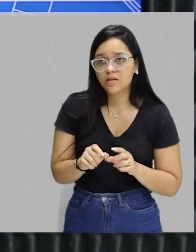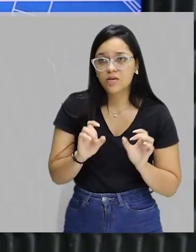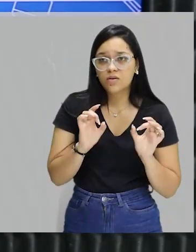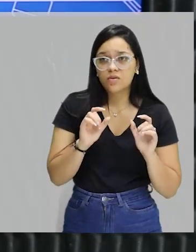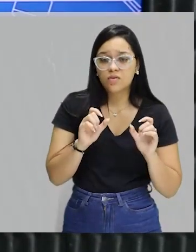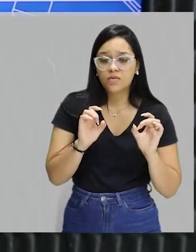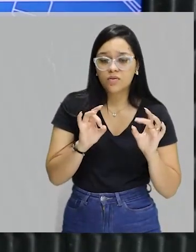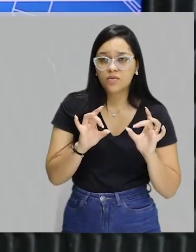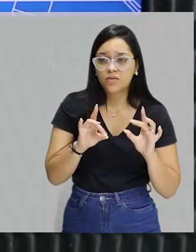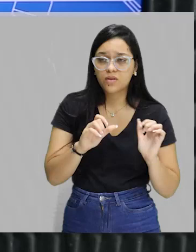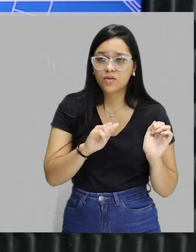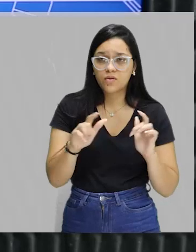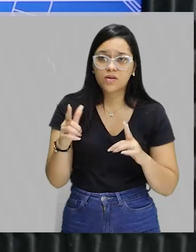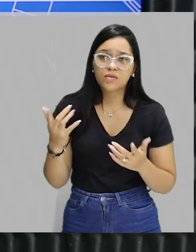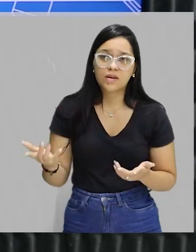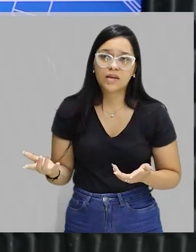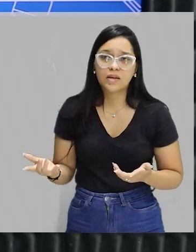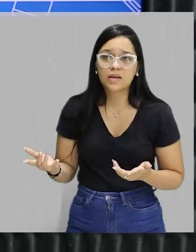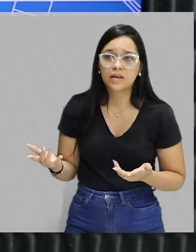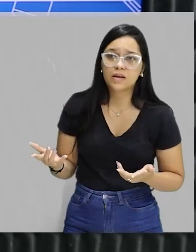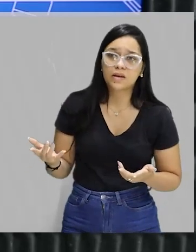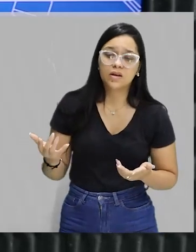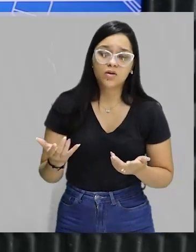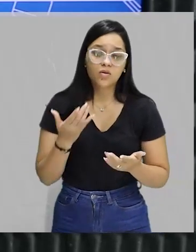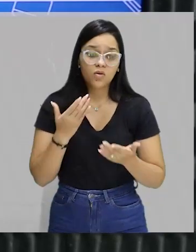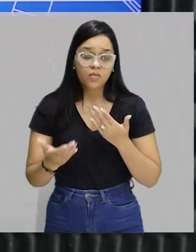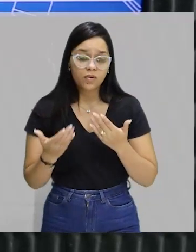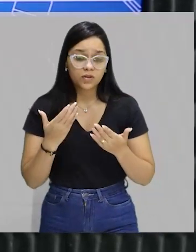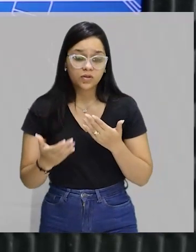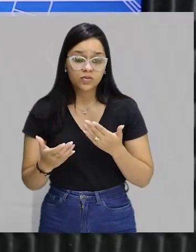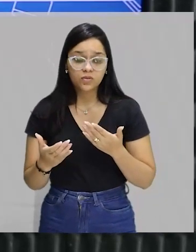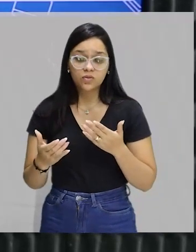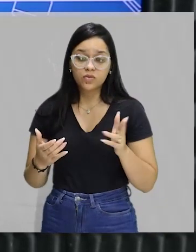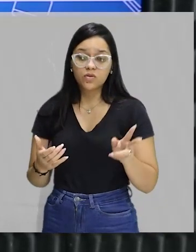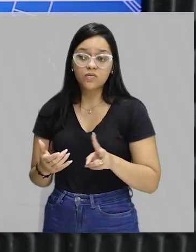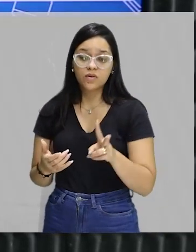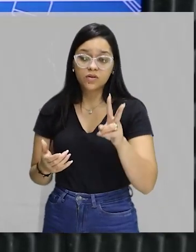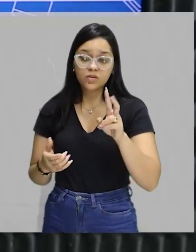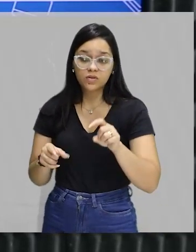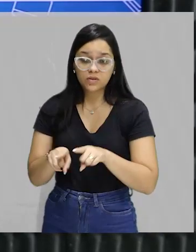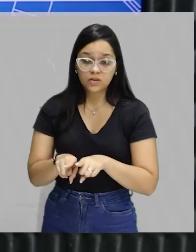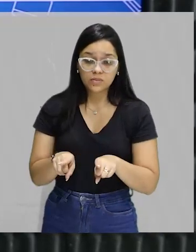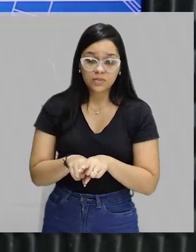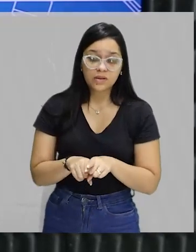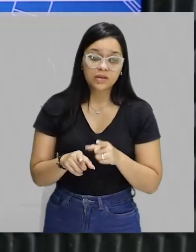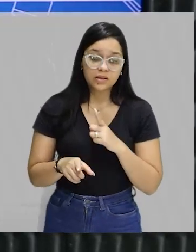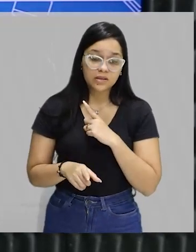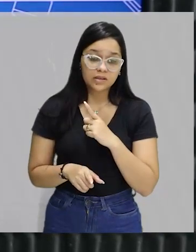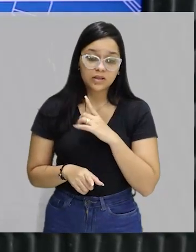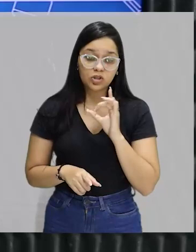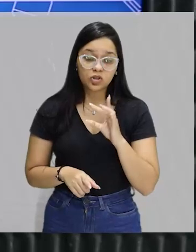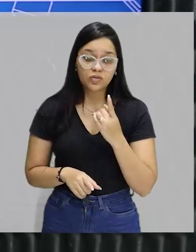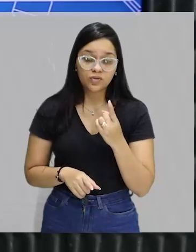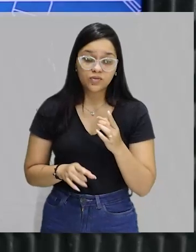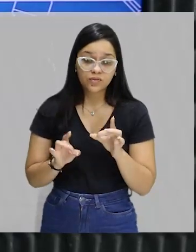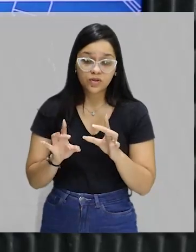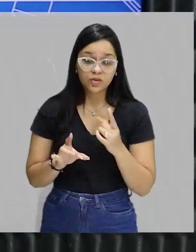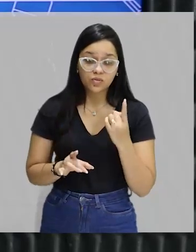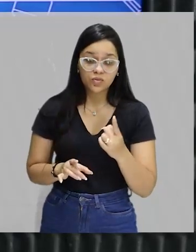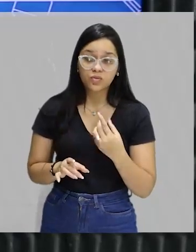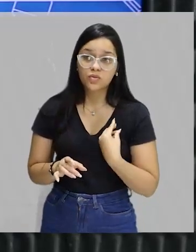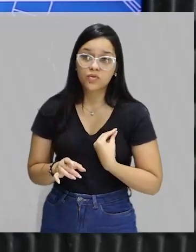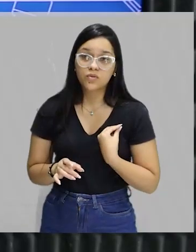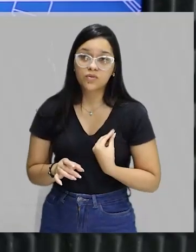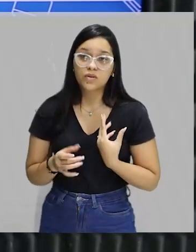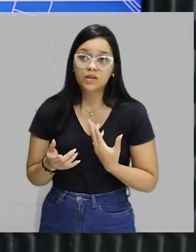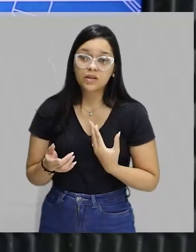quadro que fosse realmente compatível com o valor de produção e criatividade que ele tinha. Ele vendeu um quadro em vida por um valor